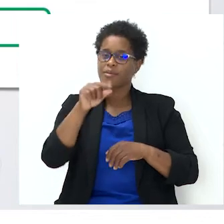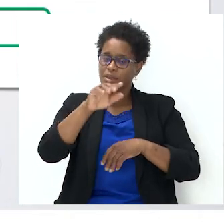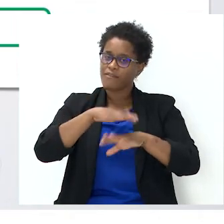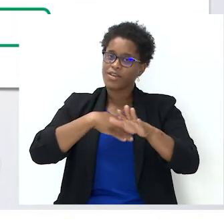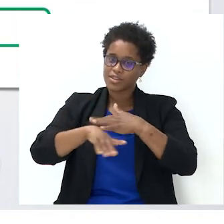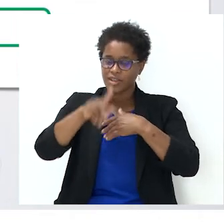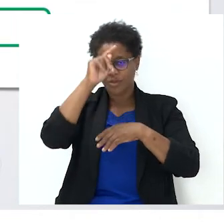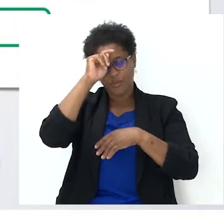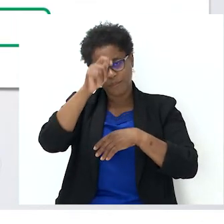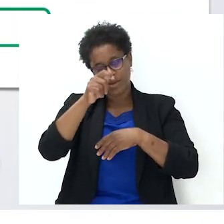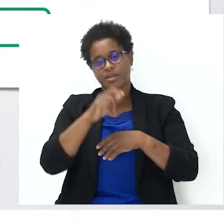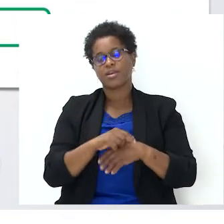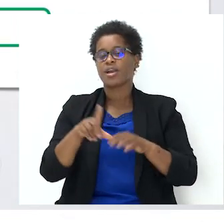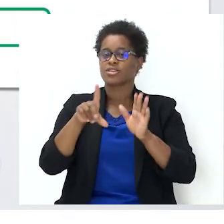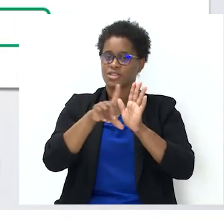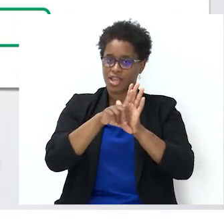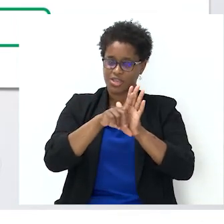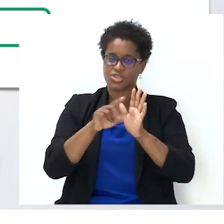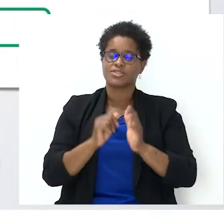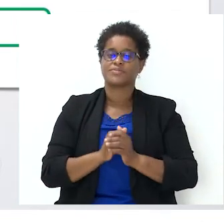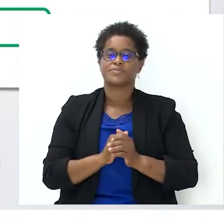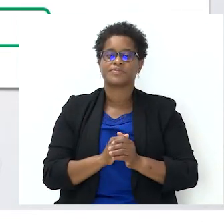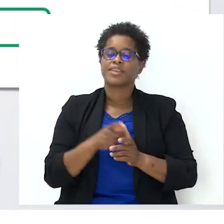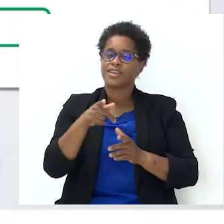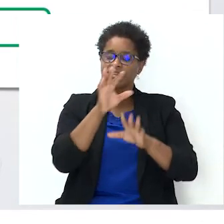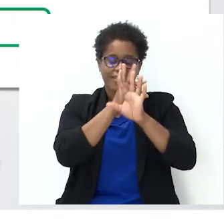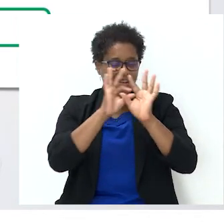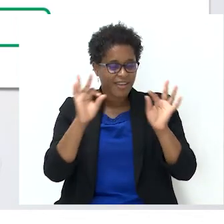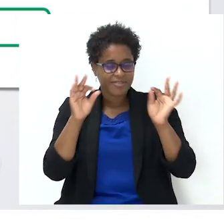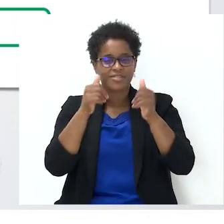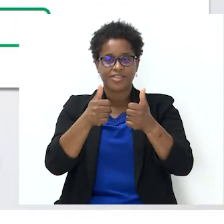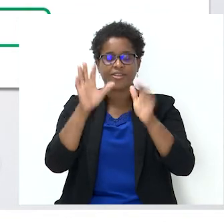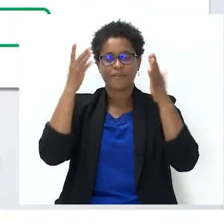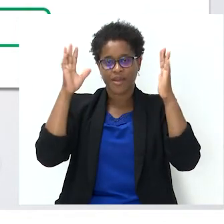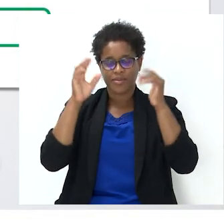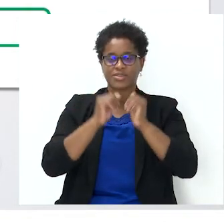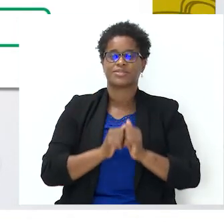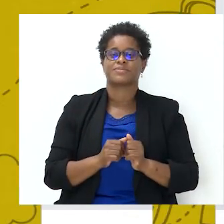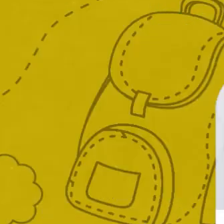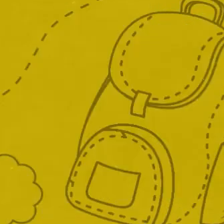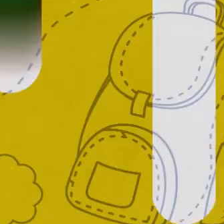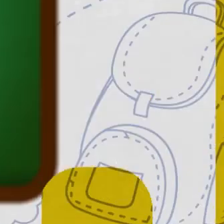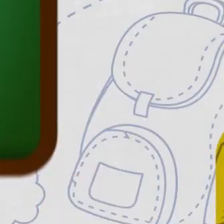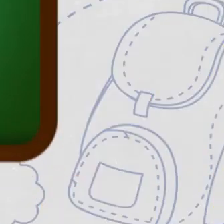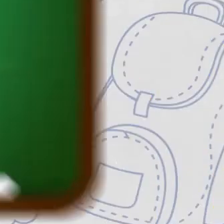fazer cumprir as leis. Excelente, estão de parabéns.